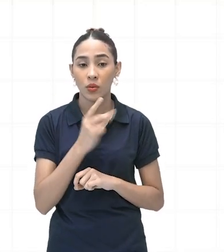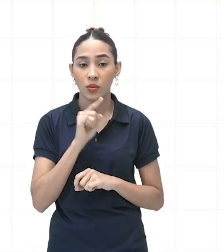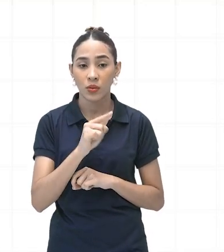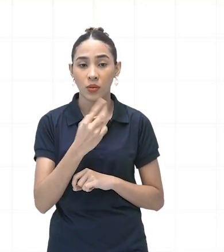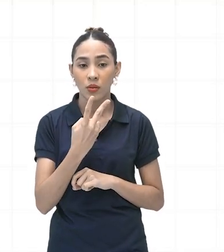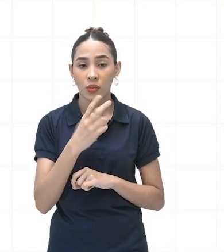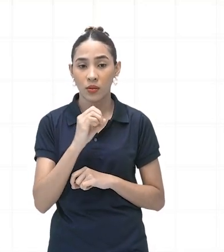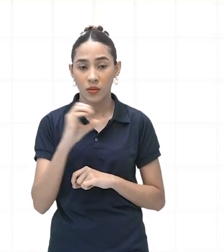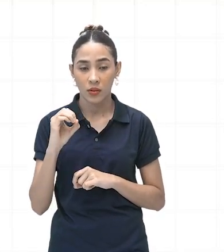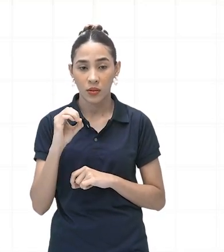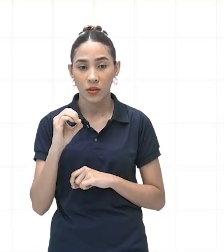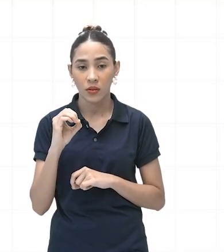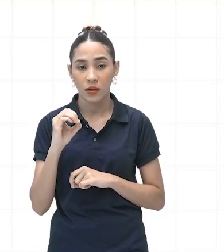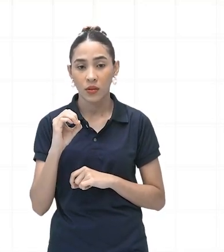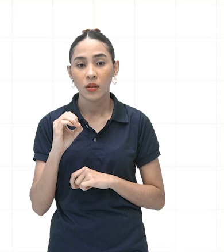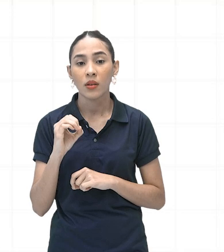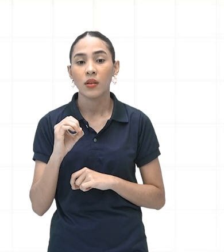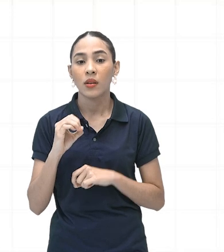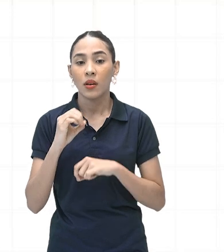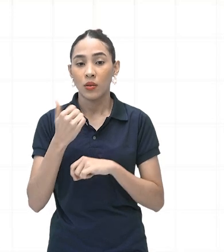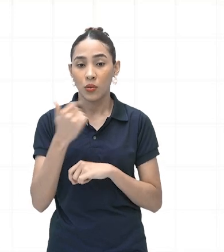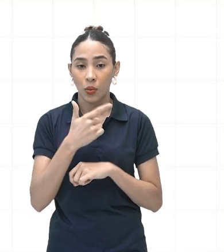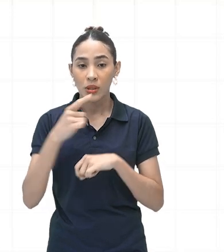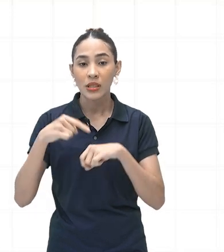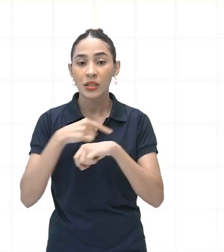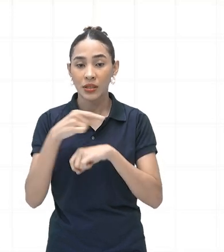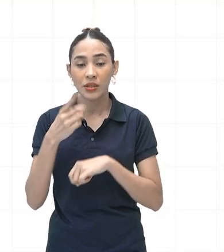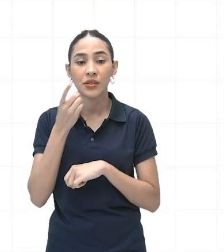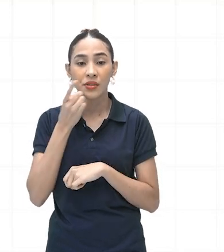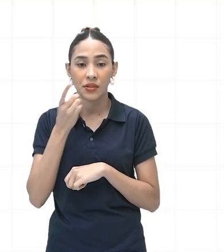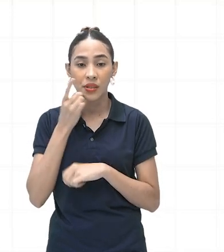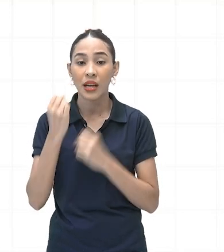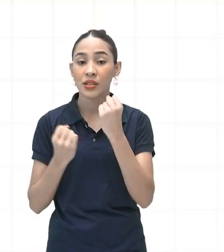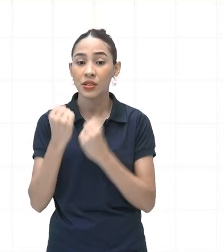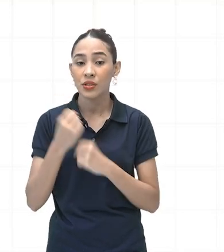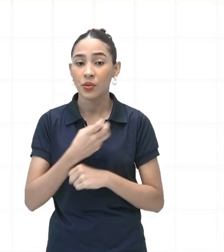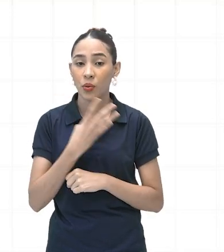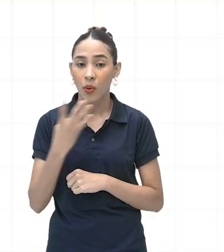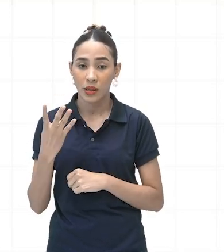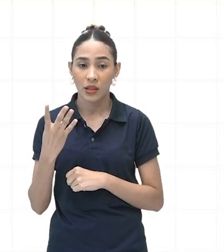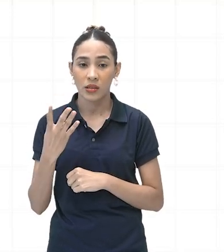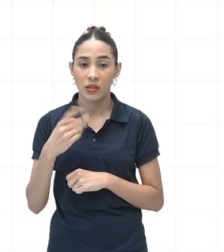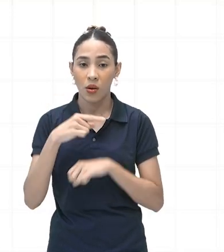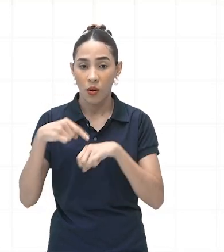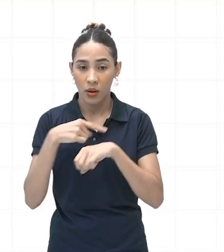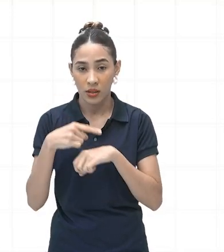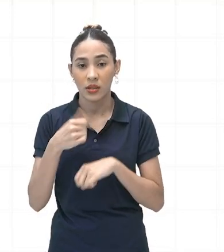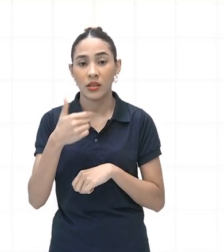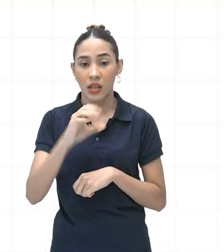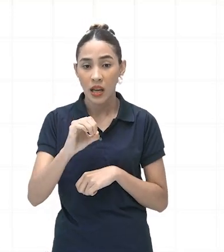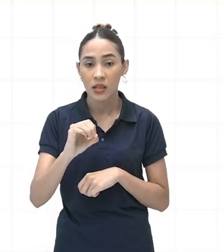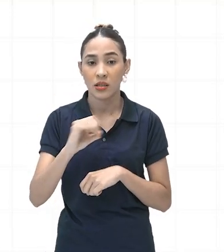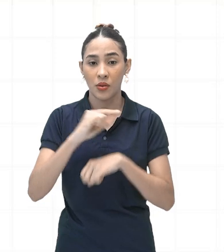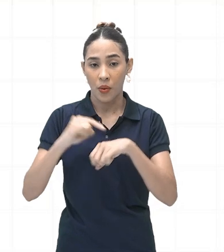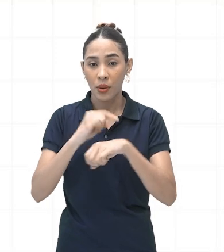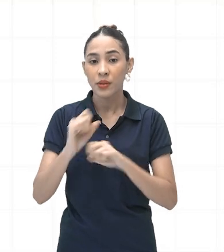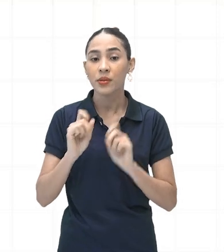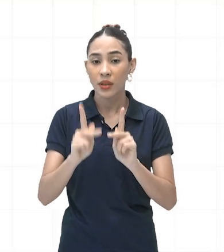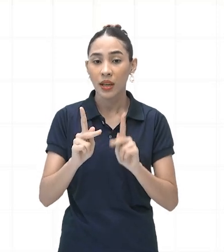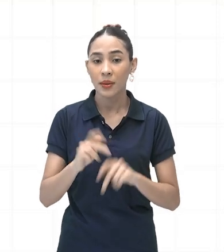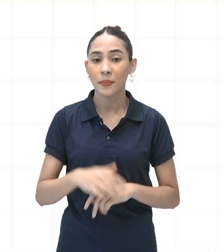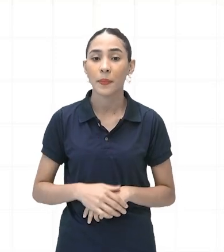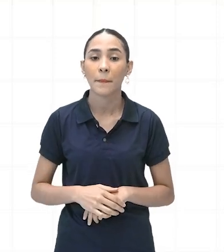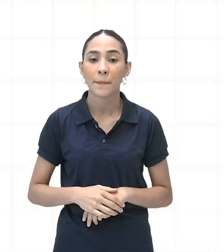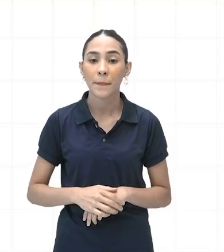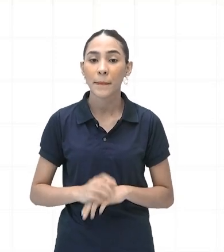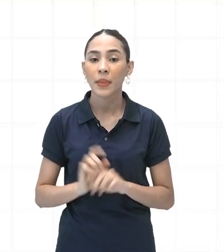2.200 quilômetros em 12 dias, dirigindo quantas horas por dia? 10 horas. Tudo bem. E